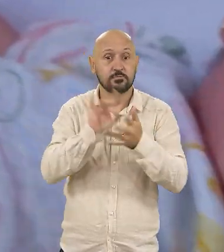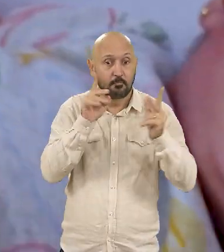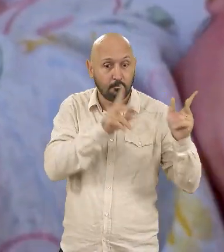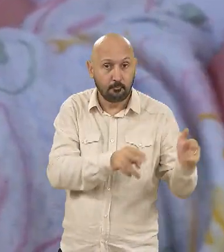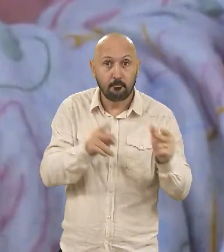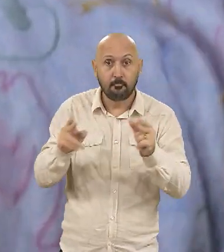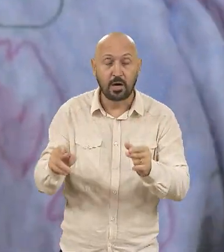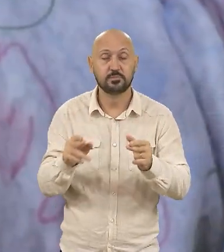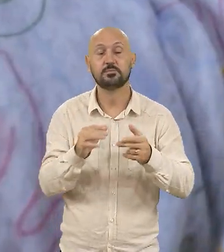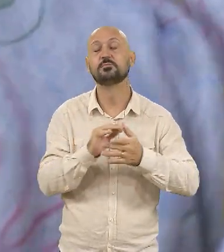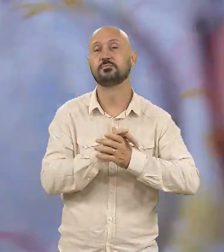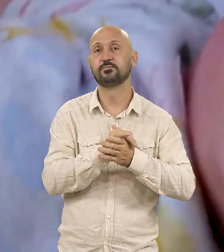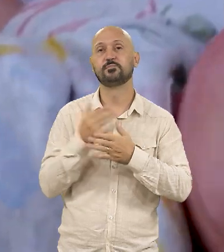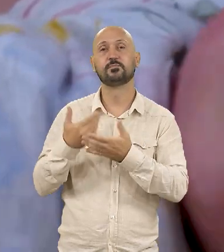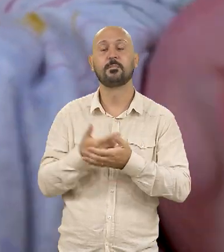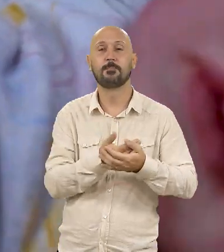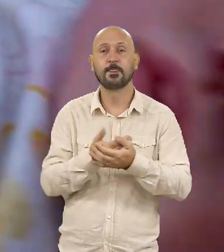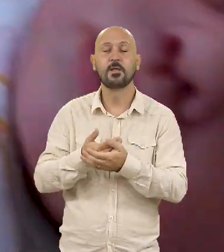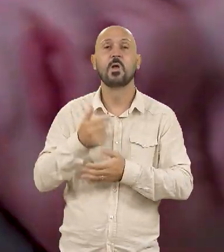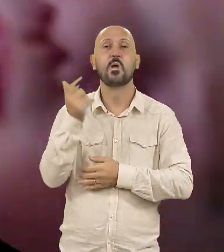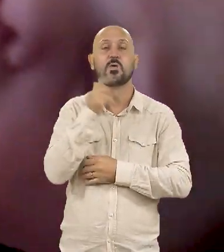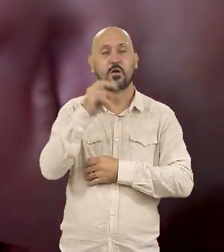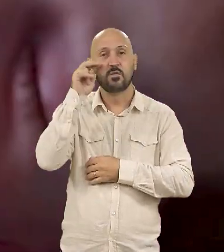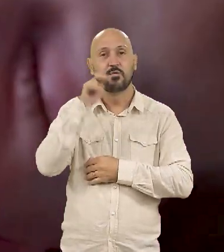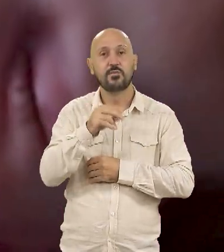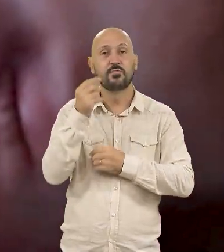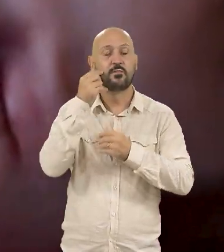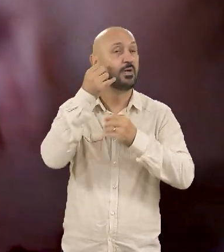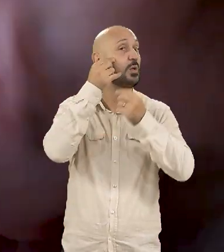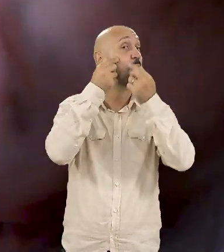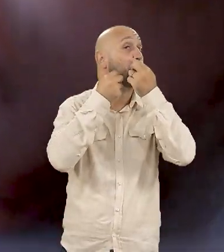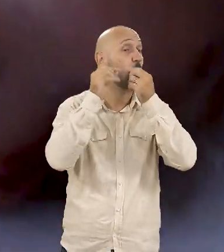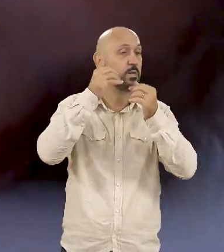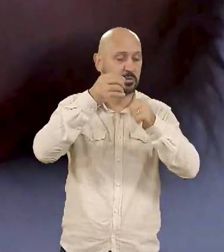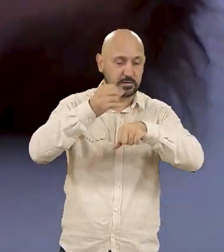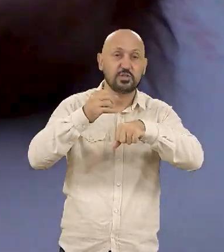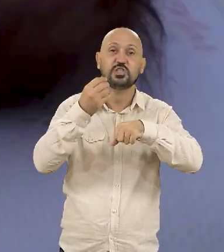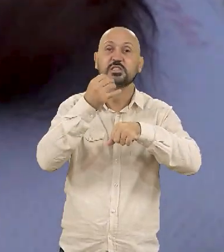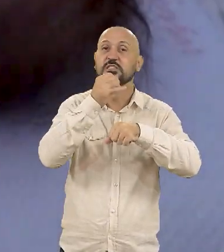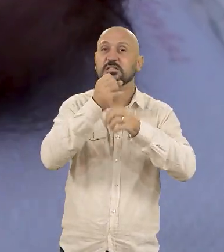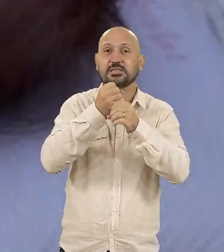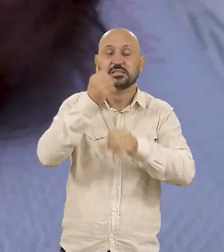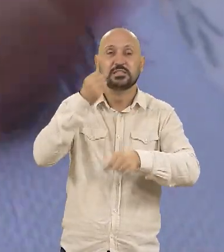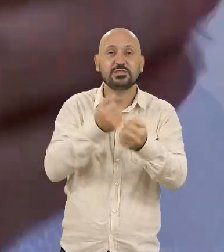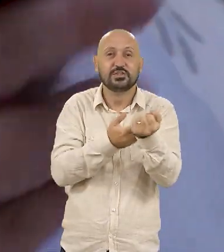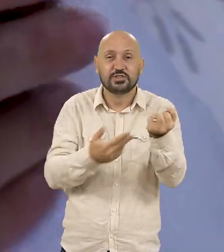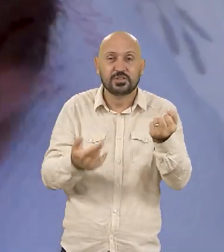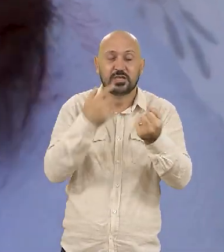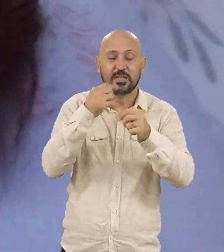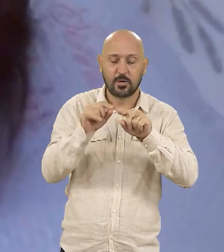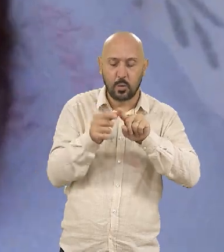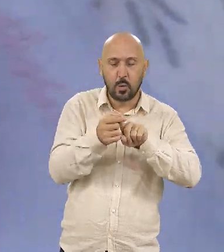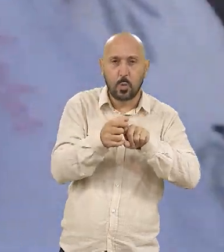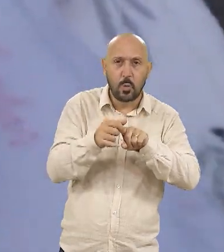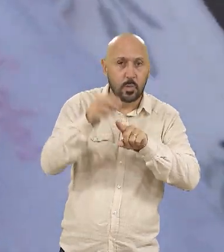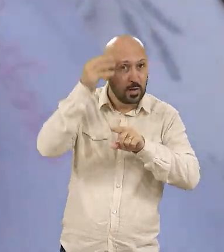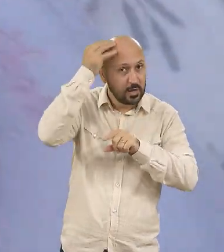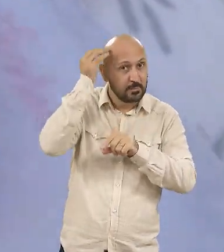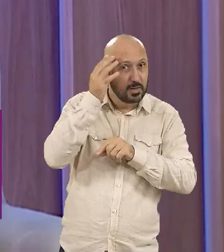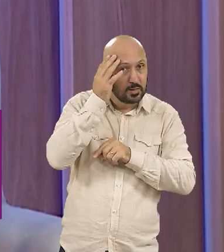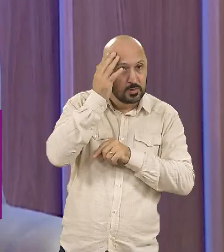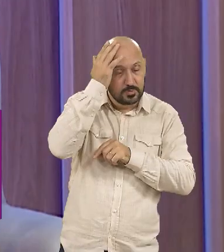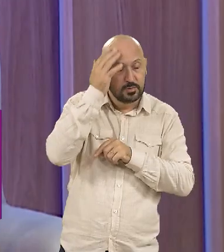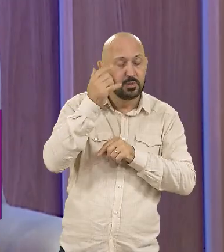hiperrealistas, né? O boneco, você consegue visualizar as veias nas mãos, unha, cabelinho